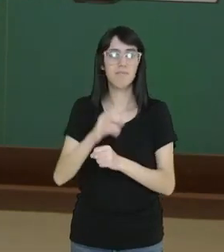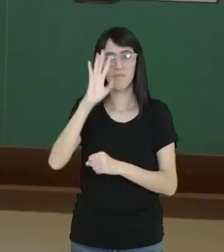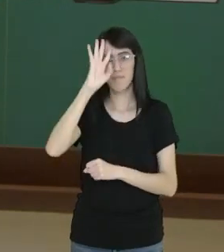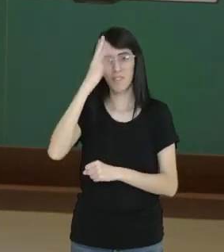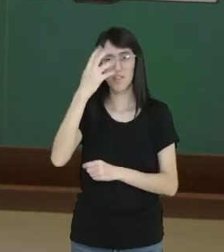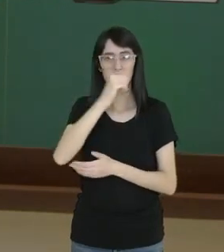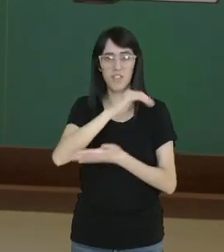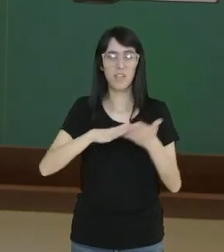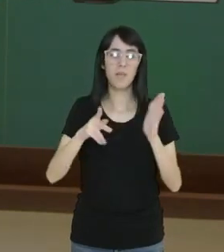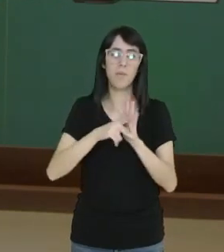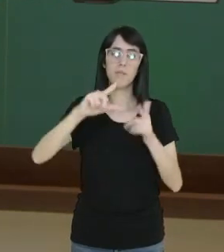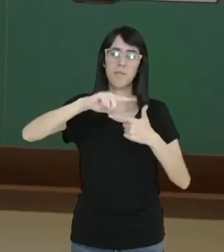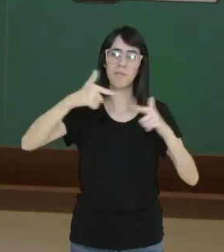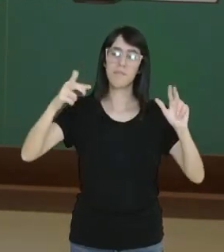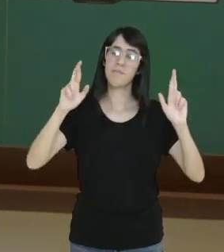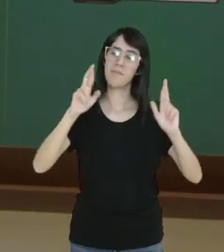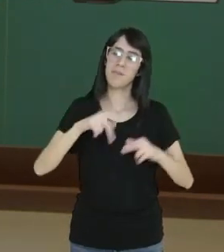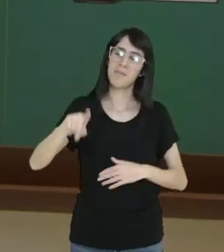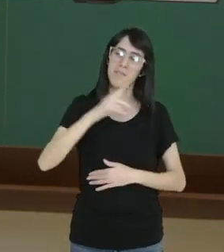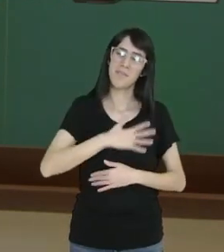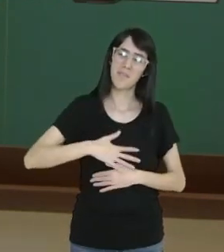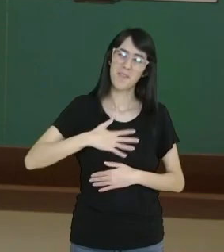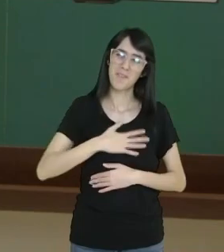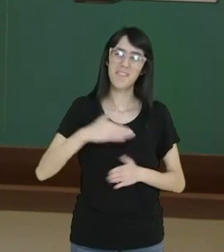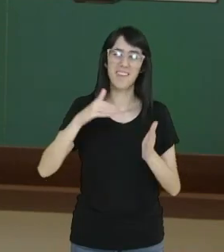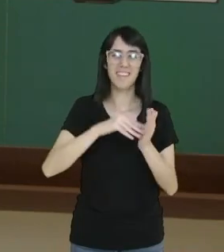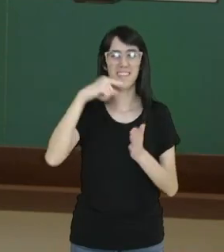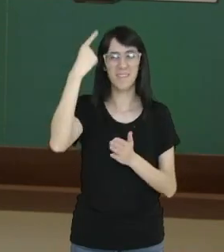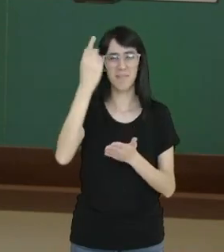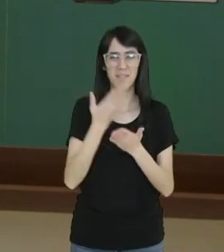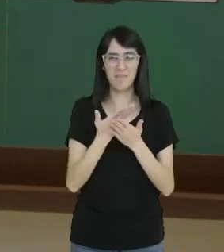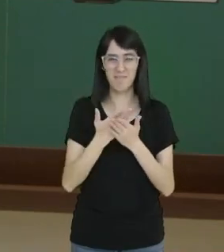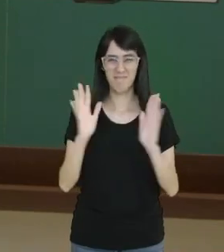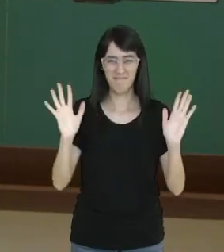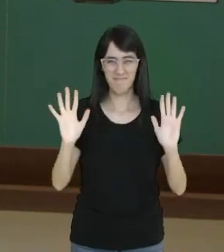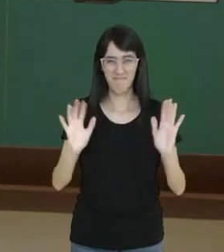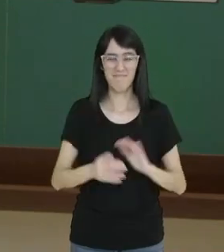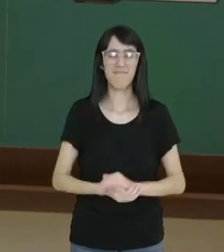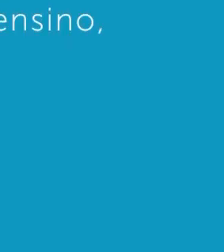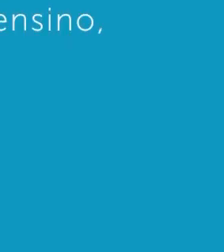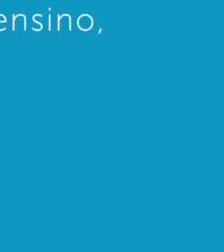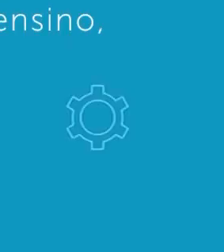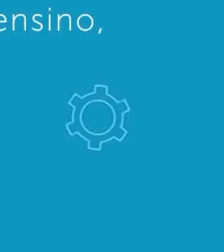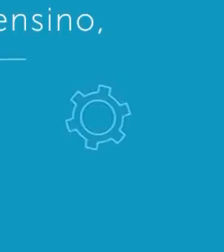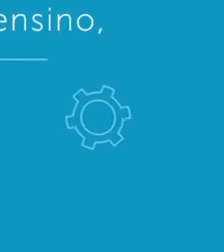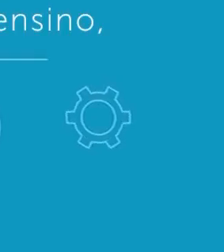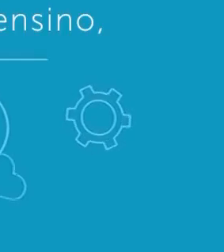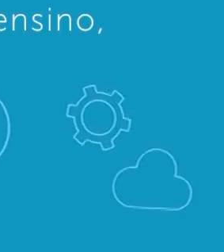geometria. Espero que vocês tenham entendido e aguardo vocês na próxima aula. Até mais!